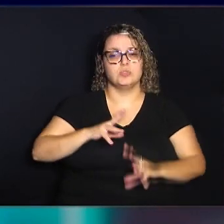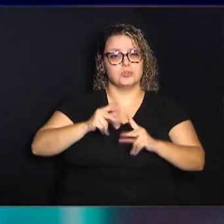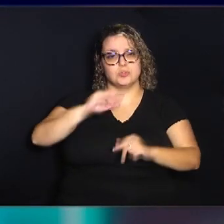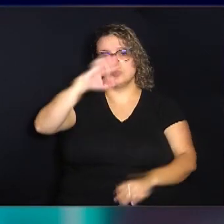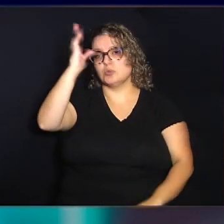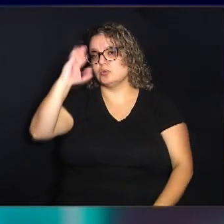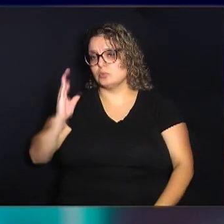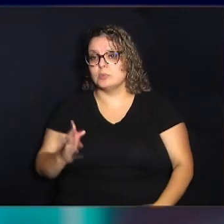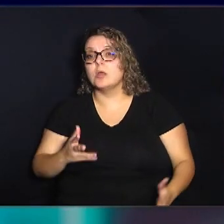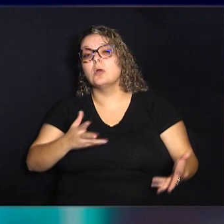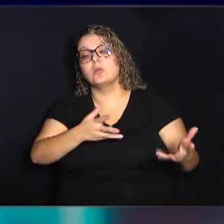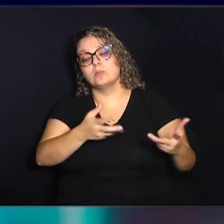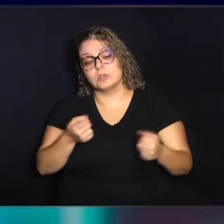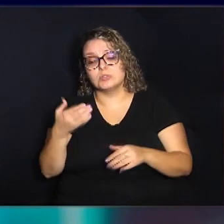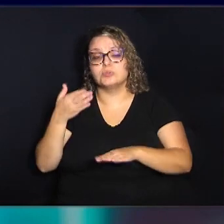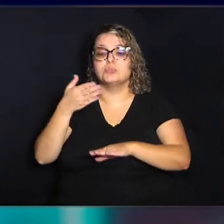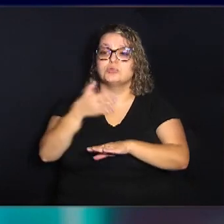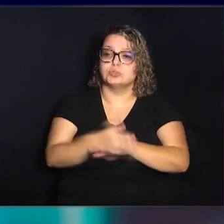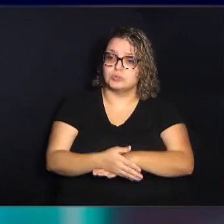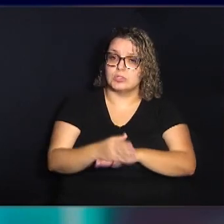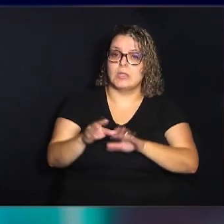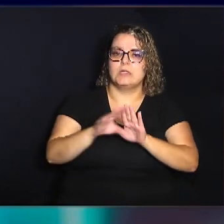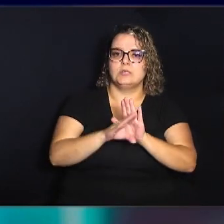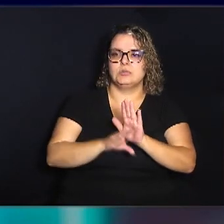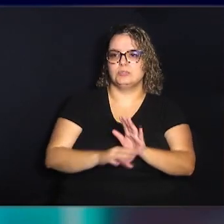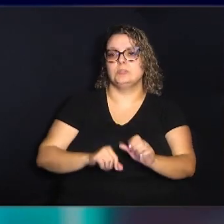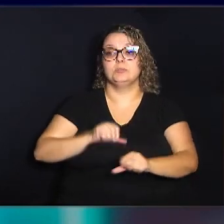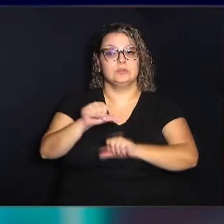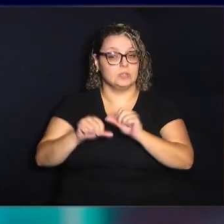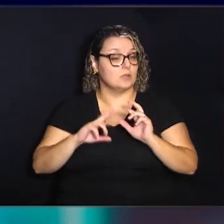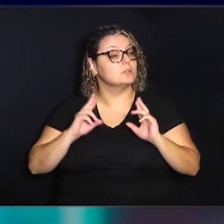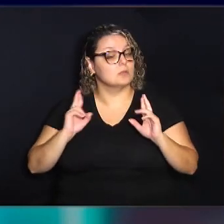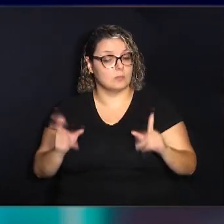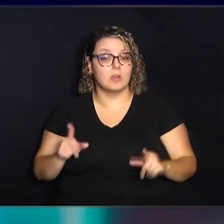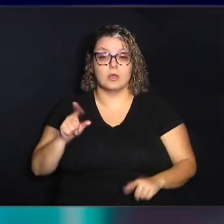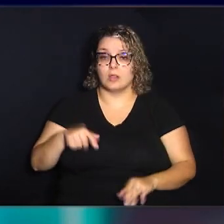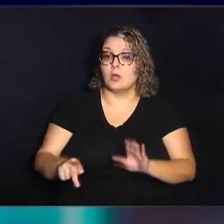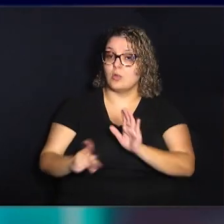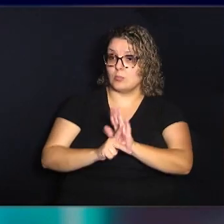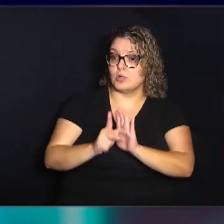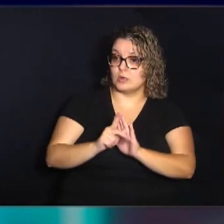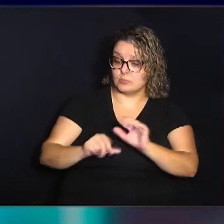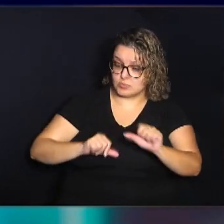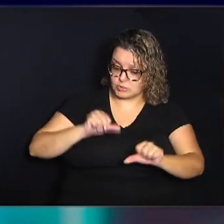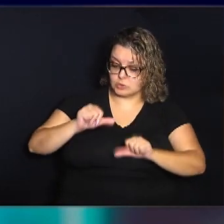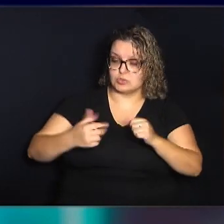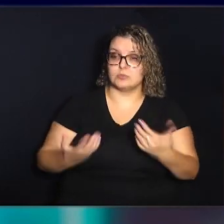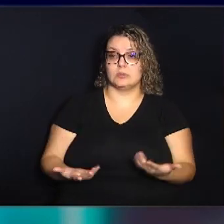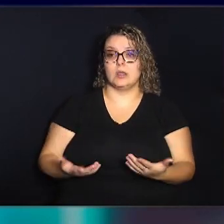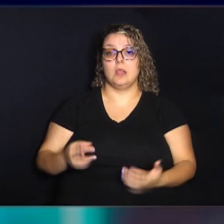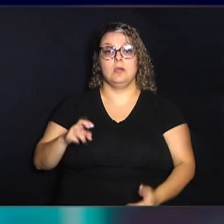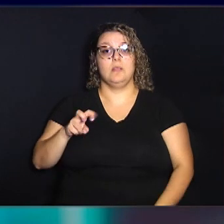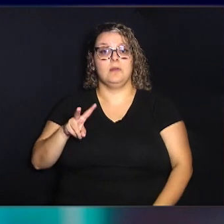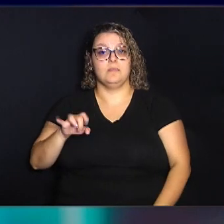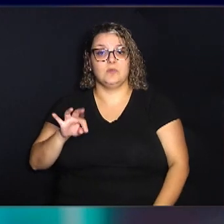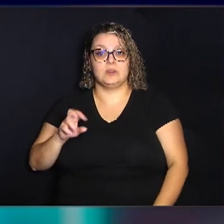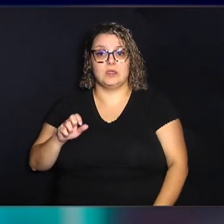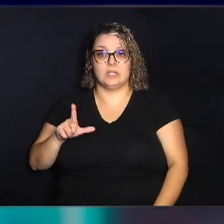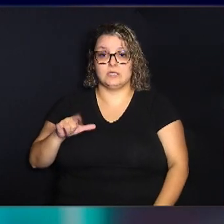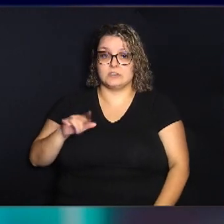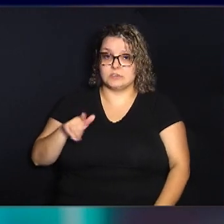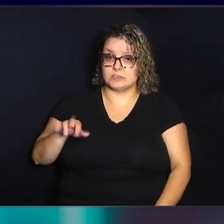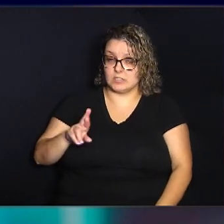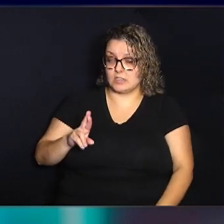estão convidados a participar desse projeto transformador, porque é um projeto que vem aí transformar, revitalizar o centro de Campinas